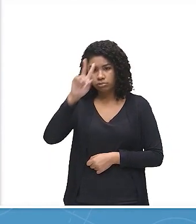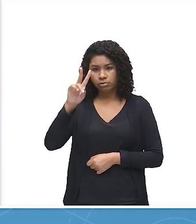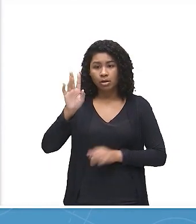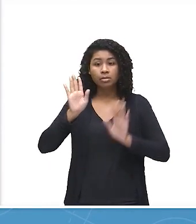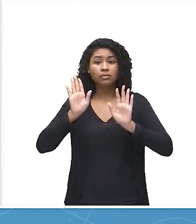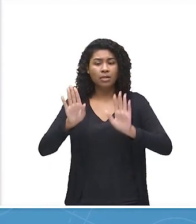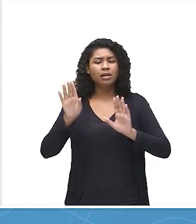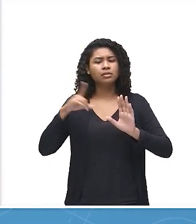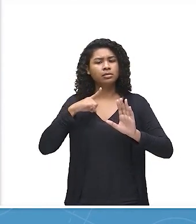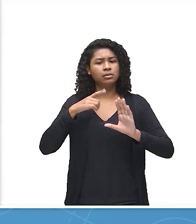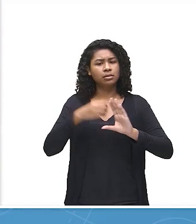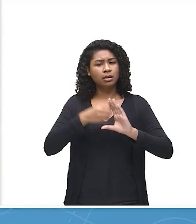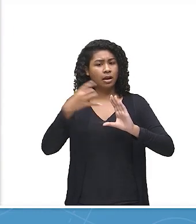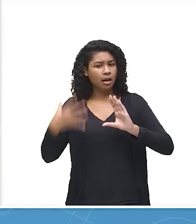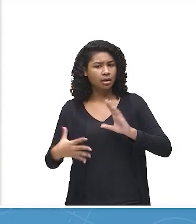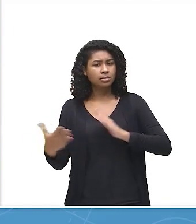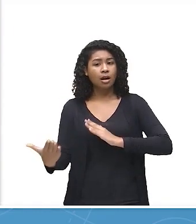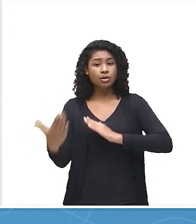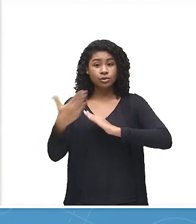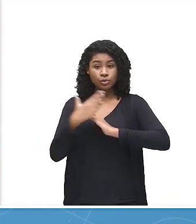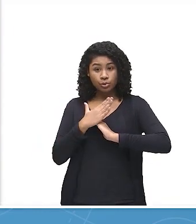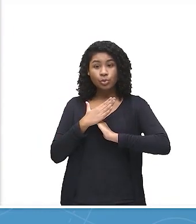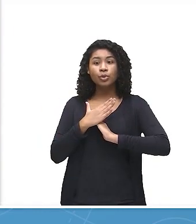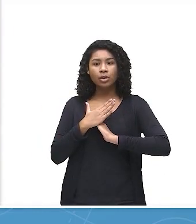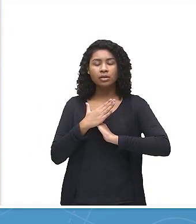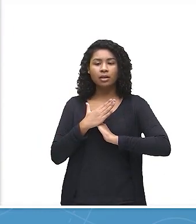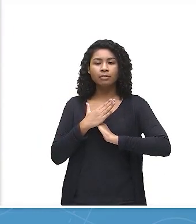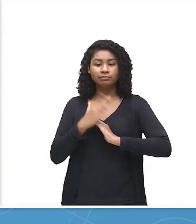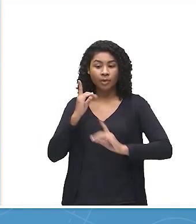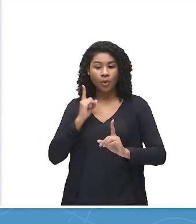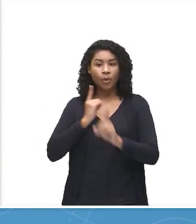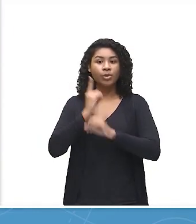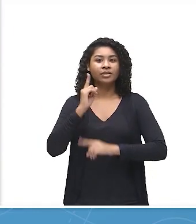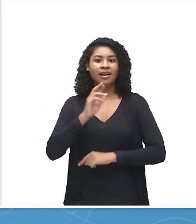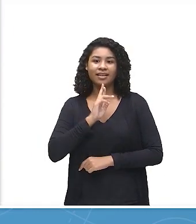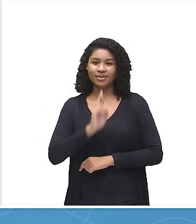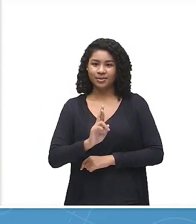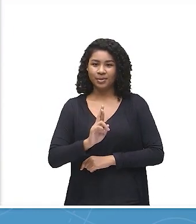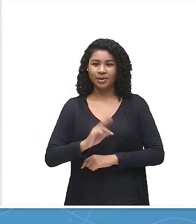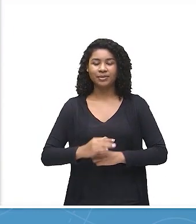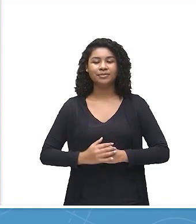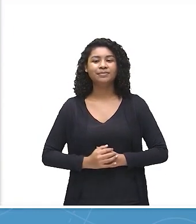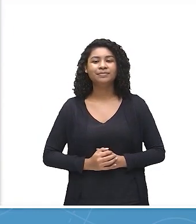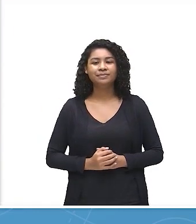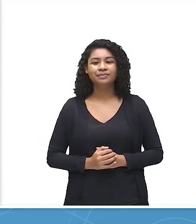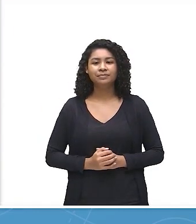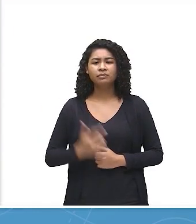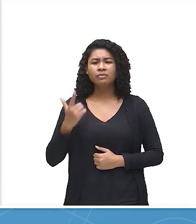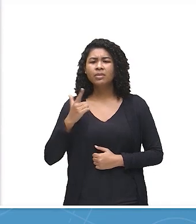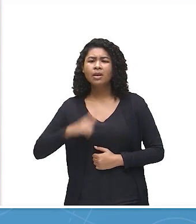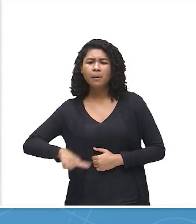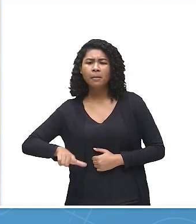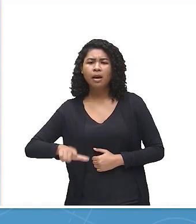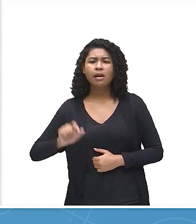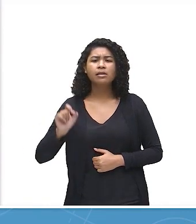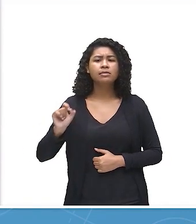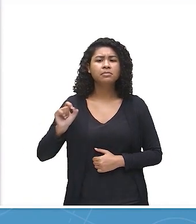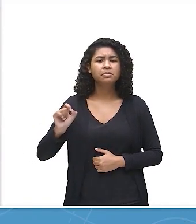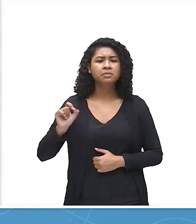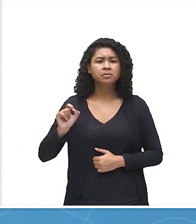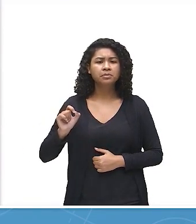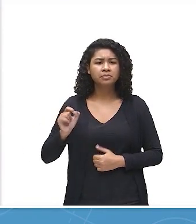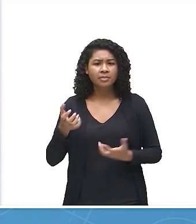D, ok? Vamos já conferir, eu vou comentar com vocês, porque, como eu disse para vocês, as prepositions of place